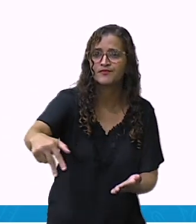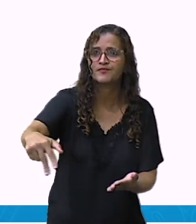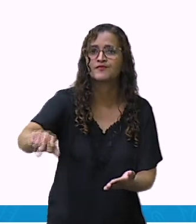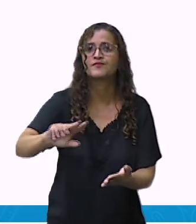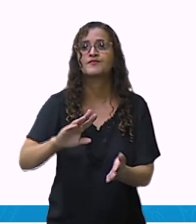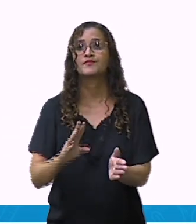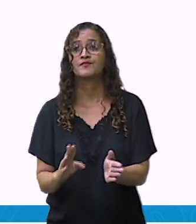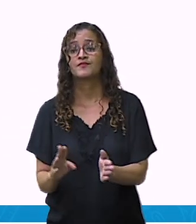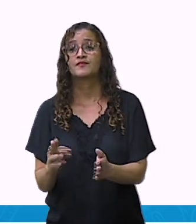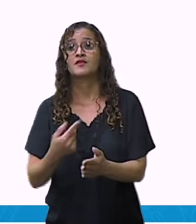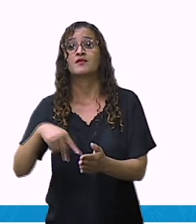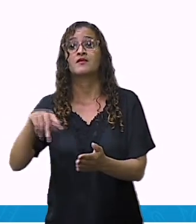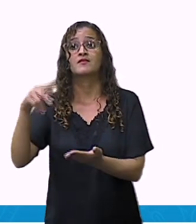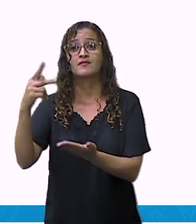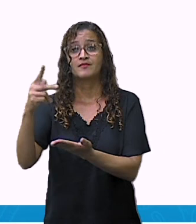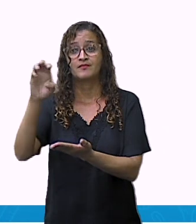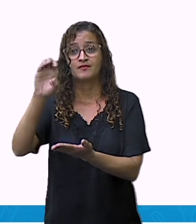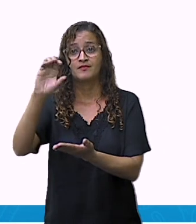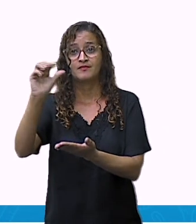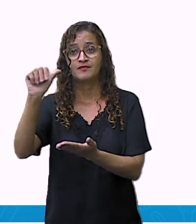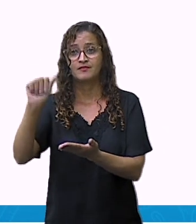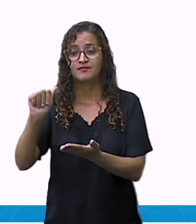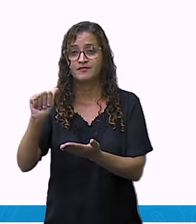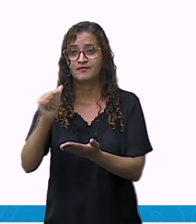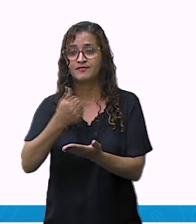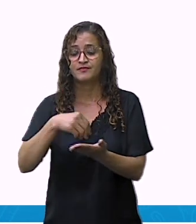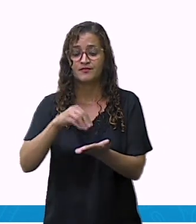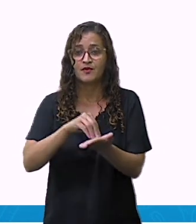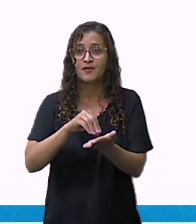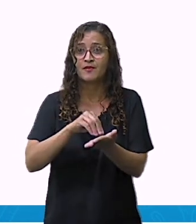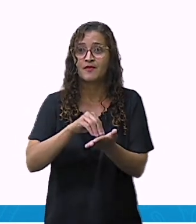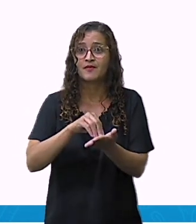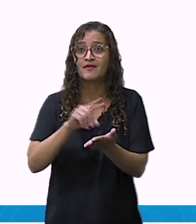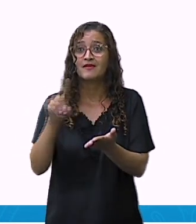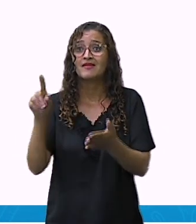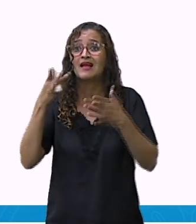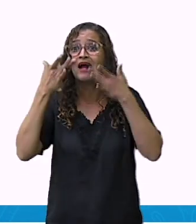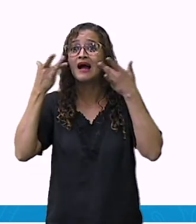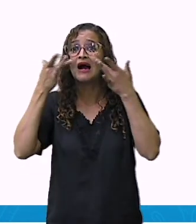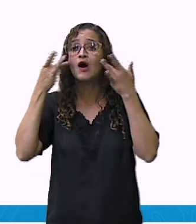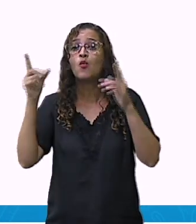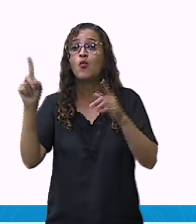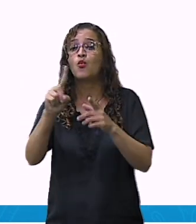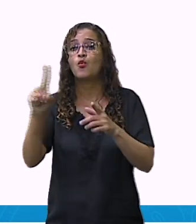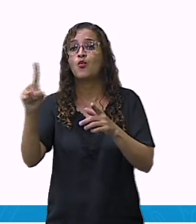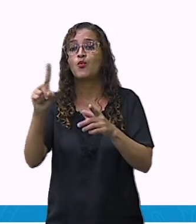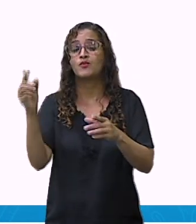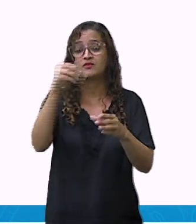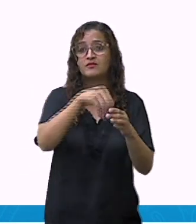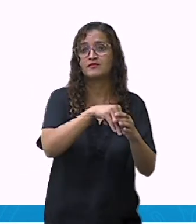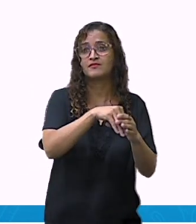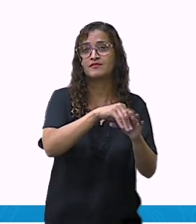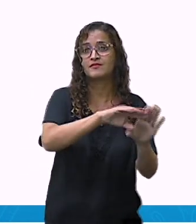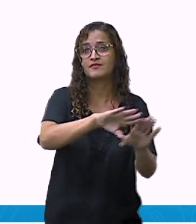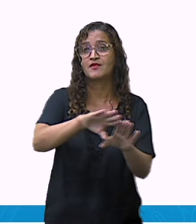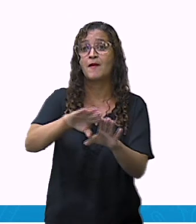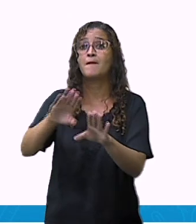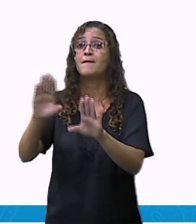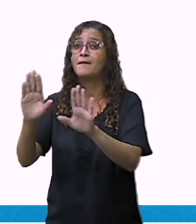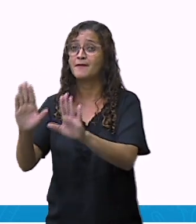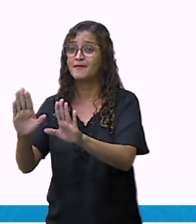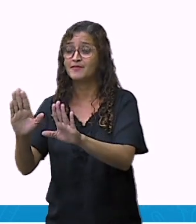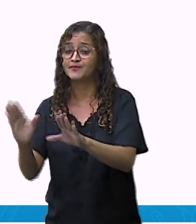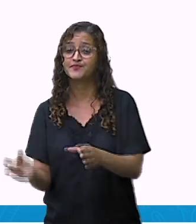aqui de peça. Peça não é de peça de teatro, mas e sim de peça de